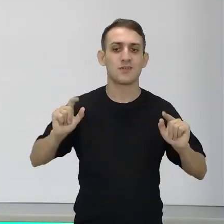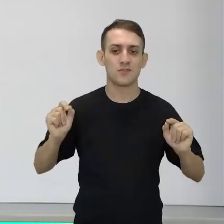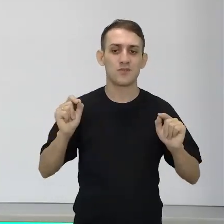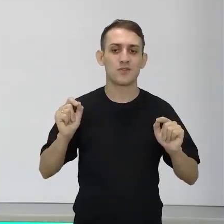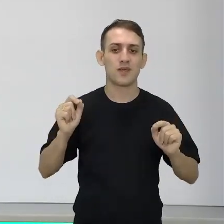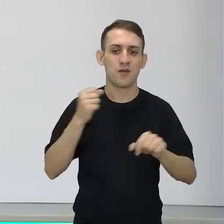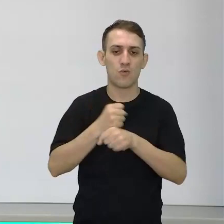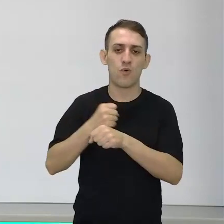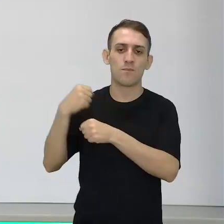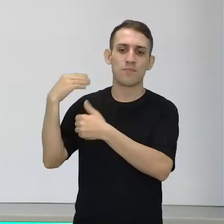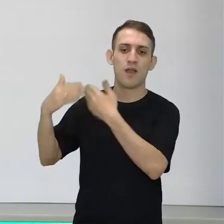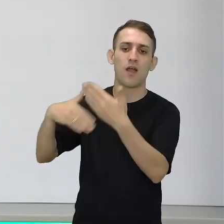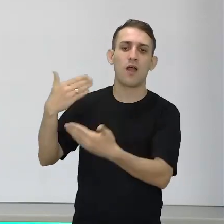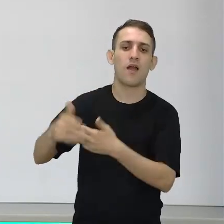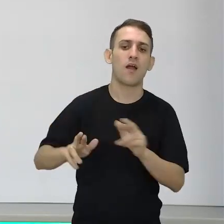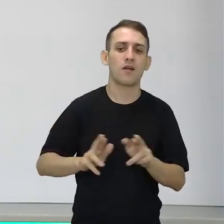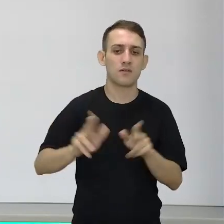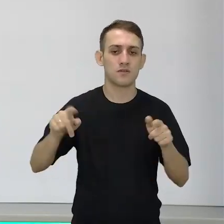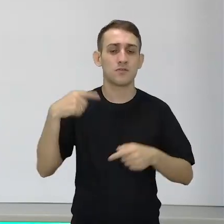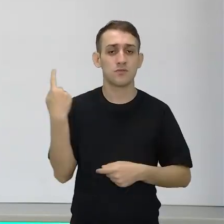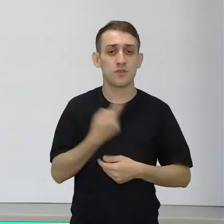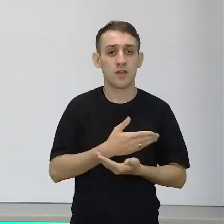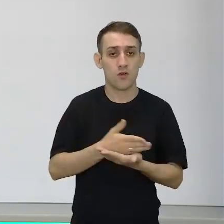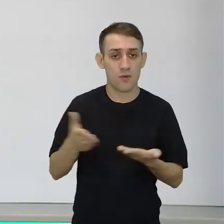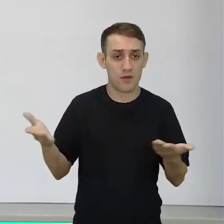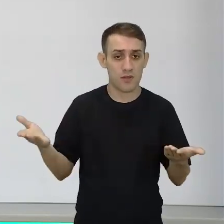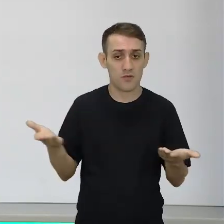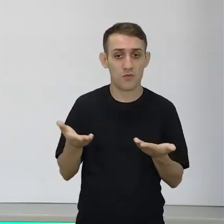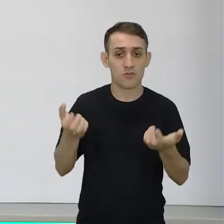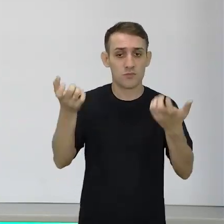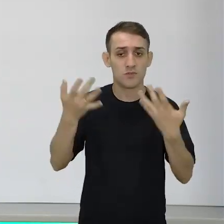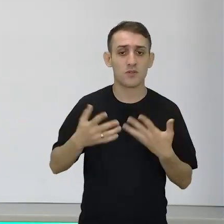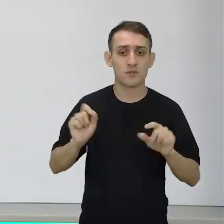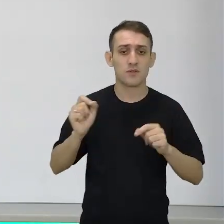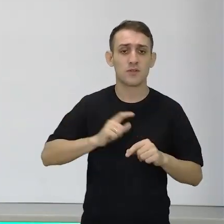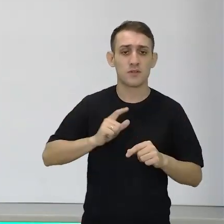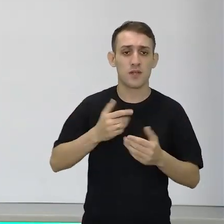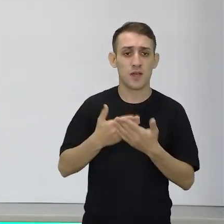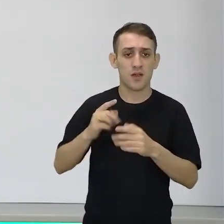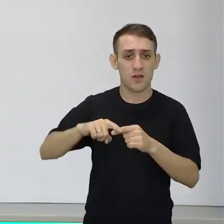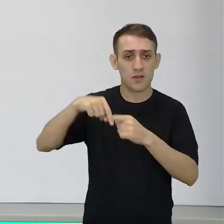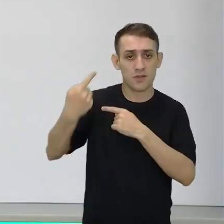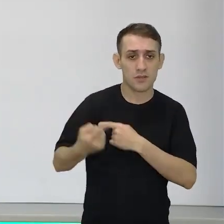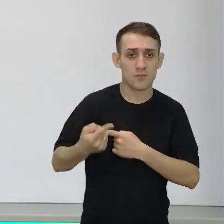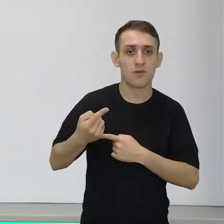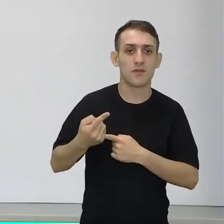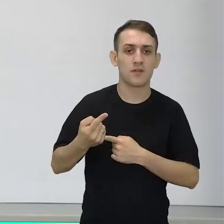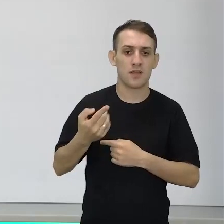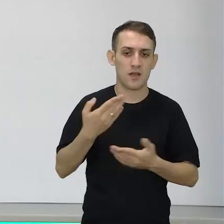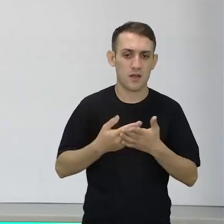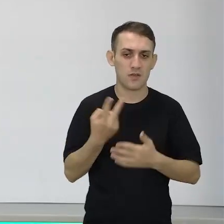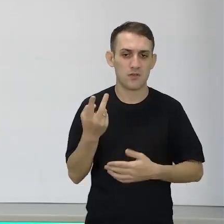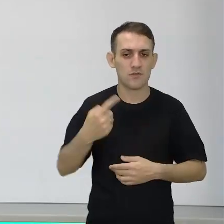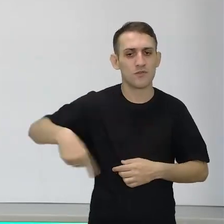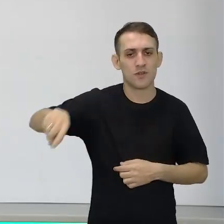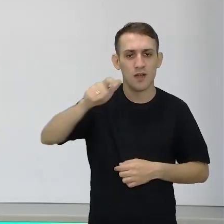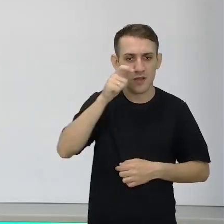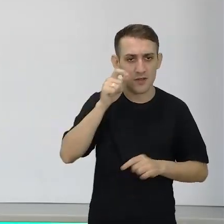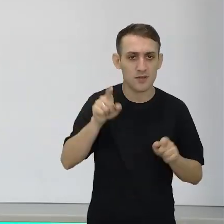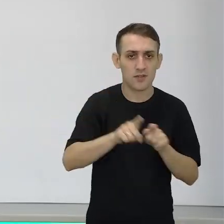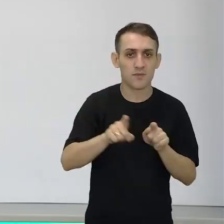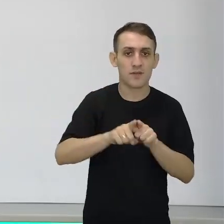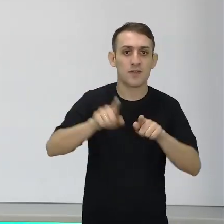passar dos anos. Então a gente começa falando hoje e teremos uma próxima aula que é a 2, não deixe de assistir,